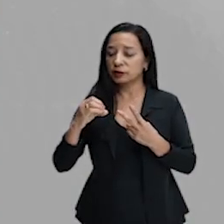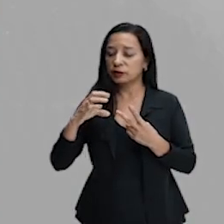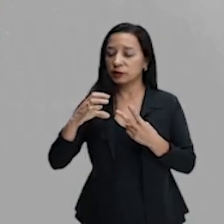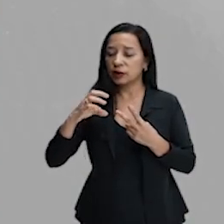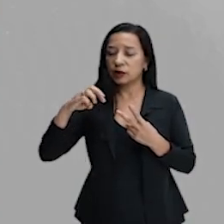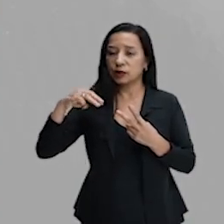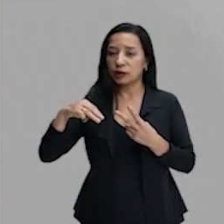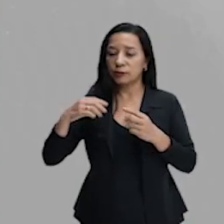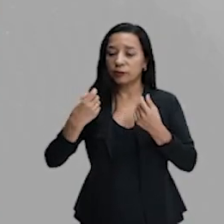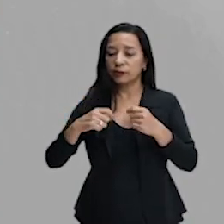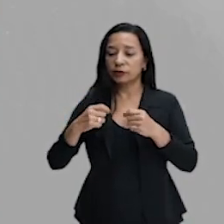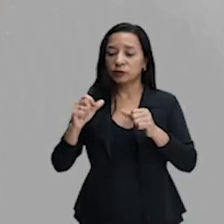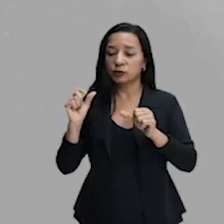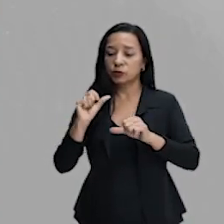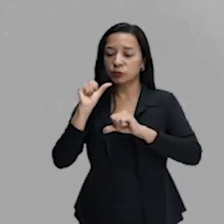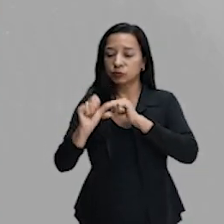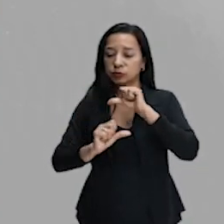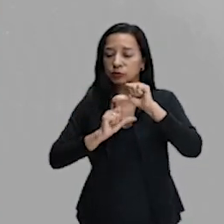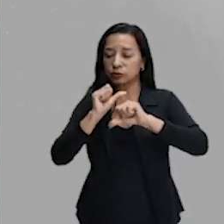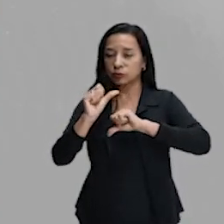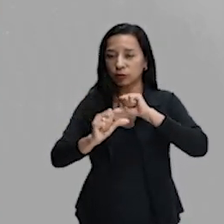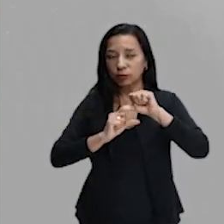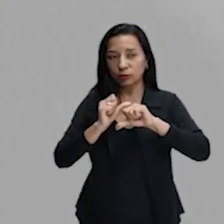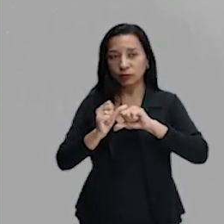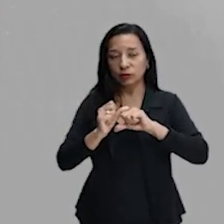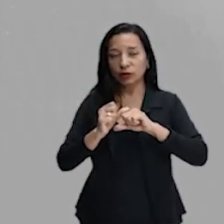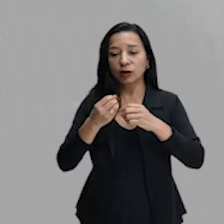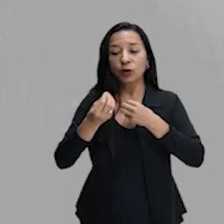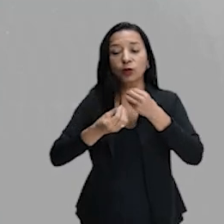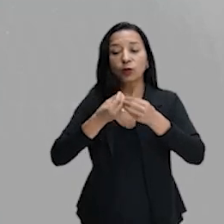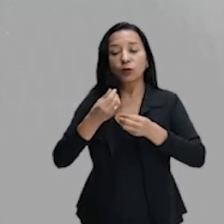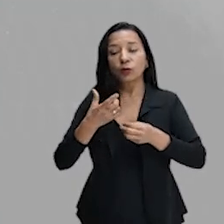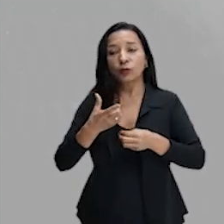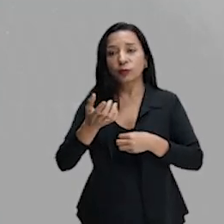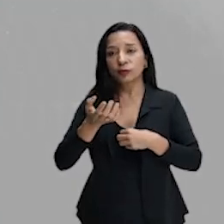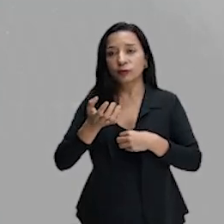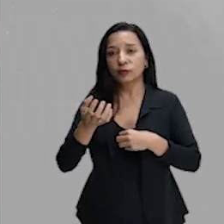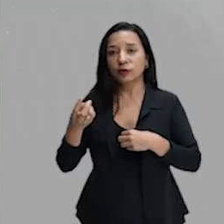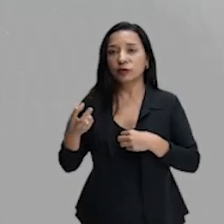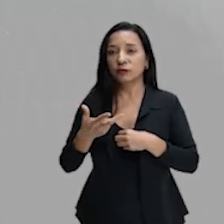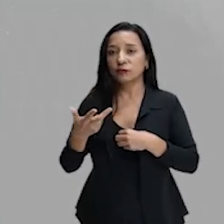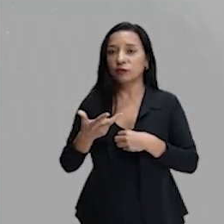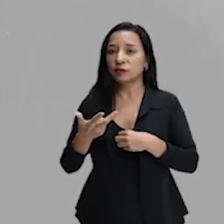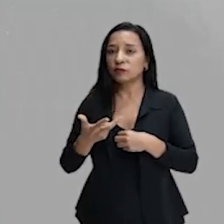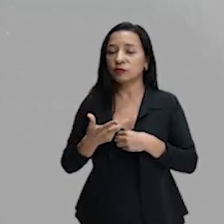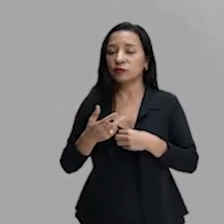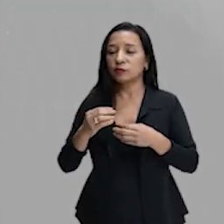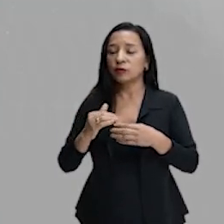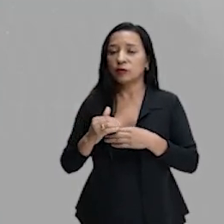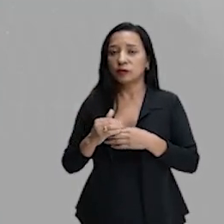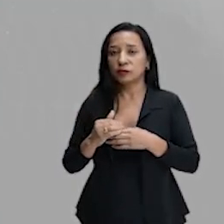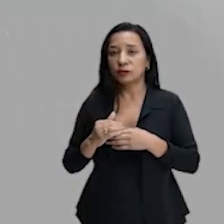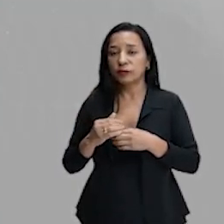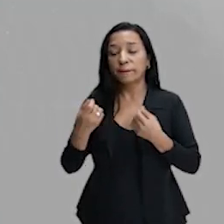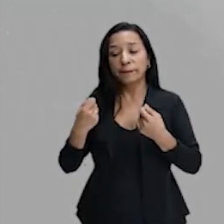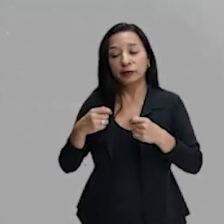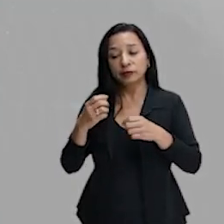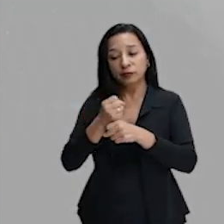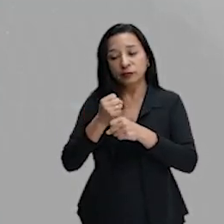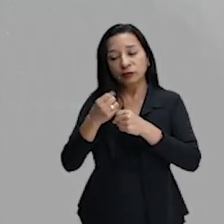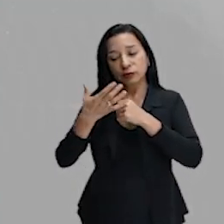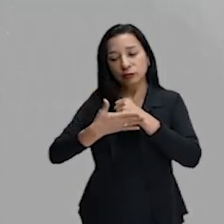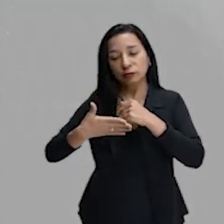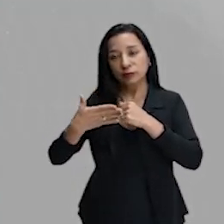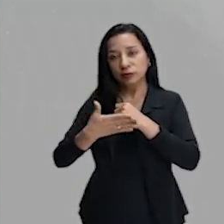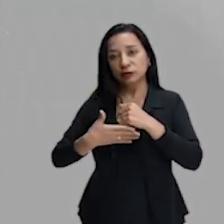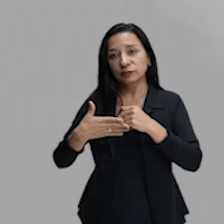dessa medida né porque como ele que é o volume a capacidade dessa figura eu preciso Calcular área da base